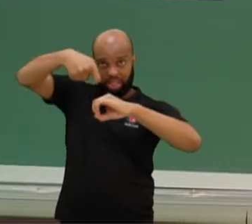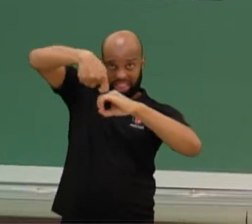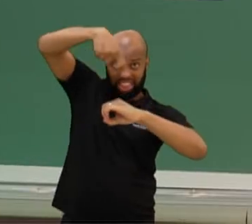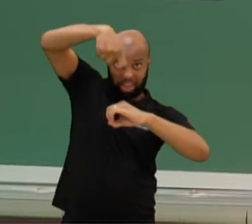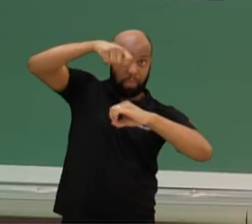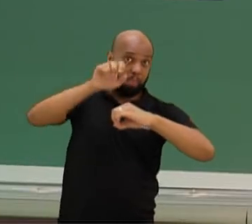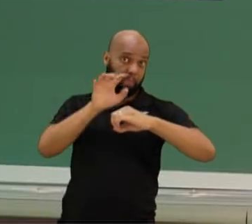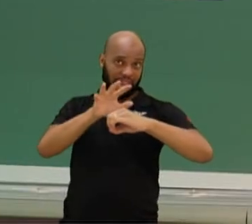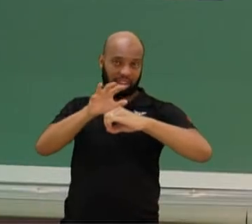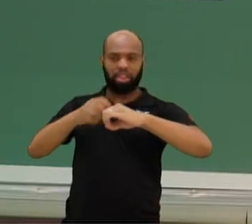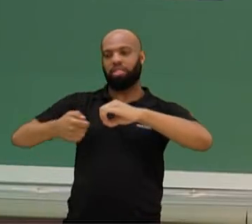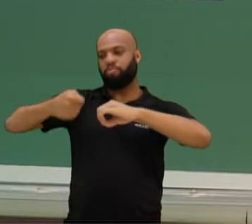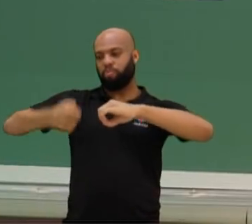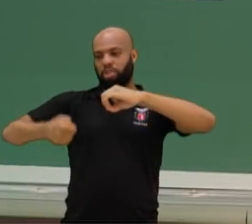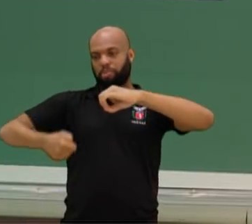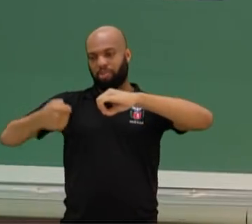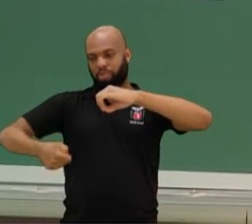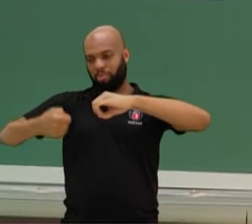de um trabalho.